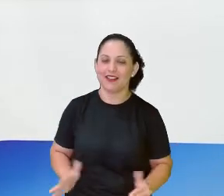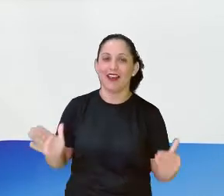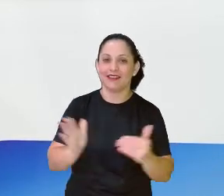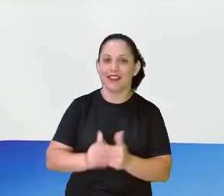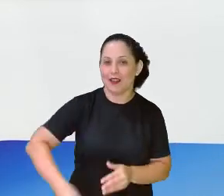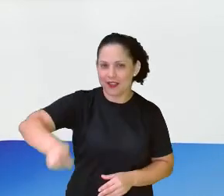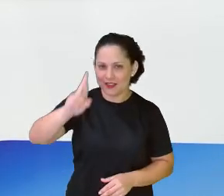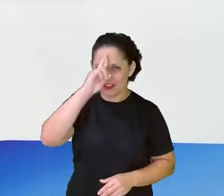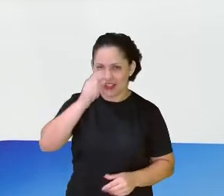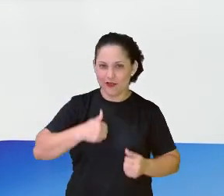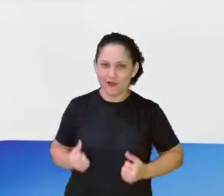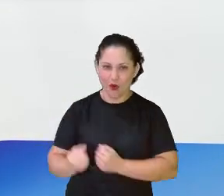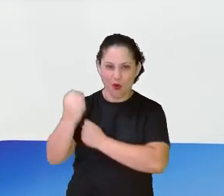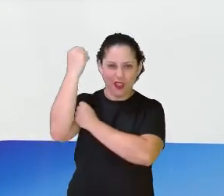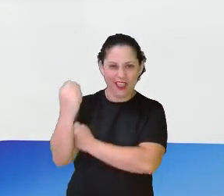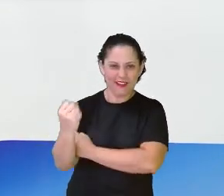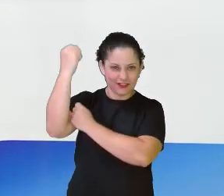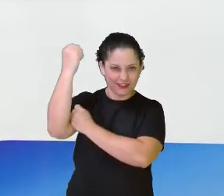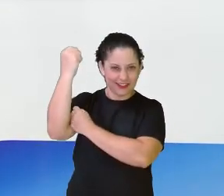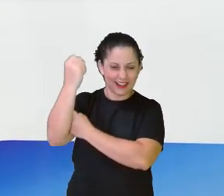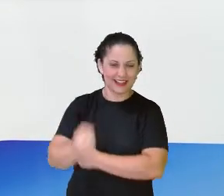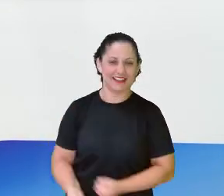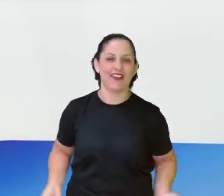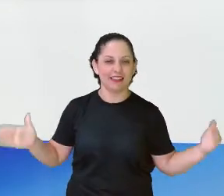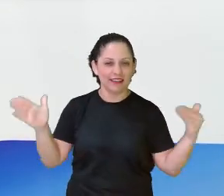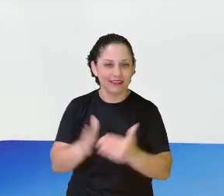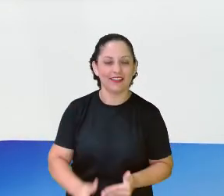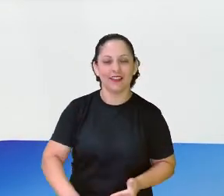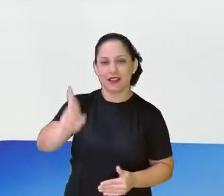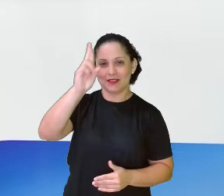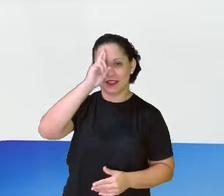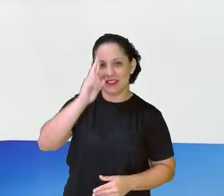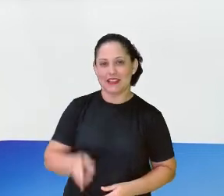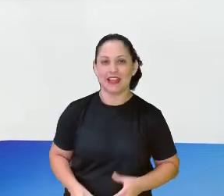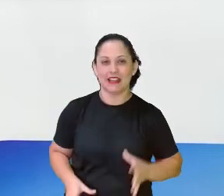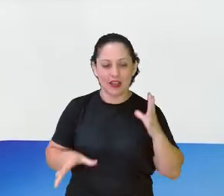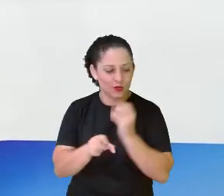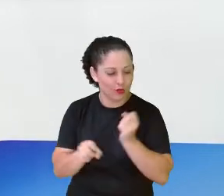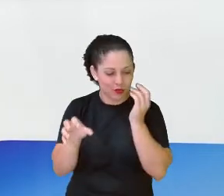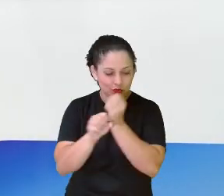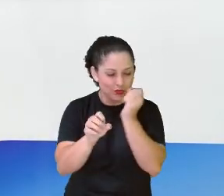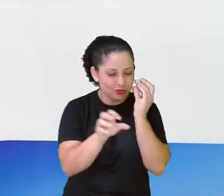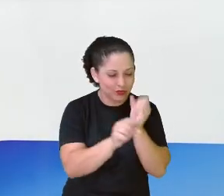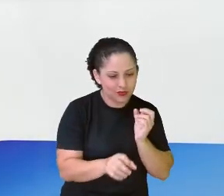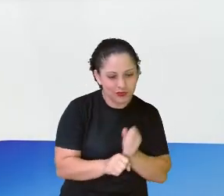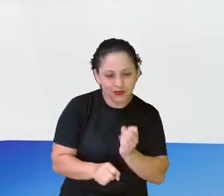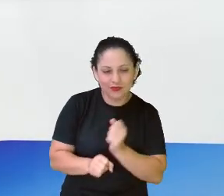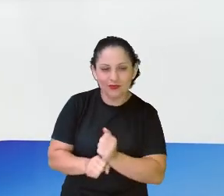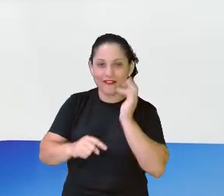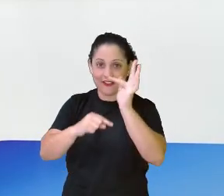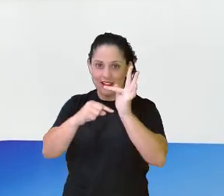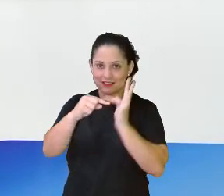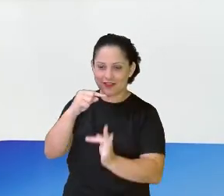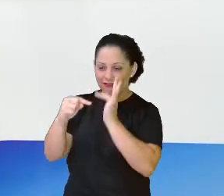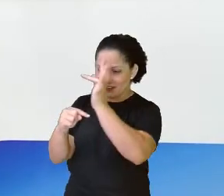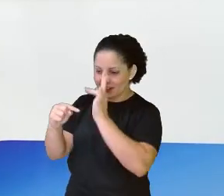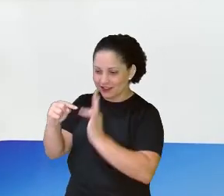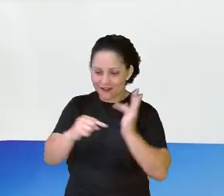ser resistência. A gente vai ficar até meio-dia fazendo adições de fração.